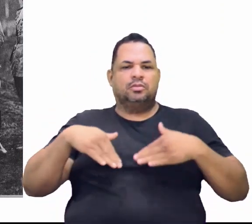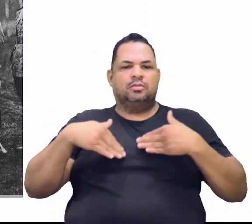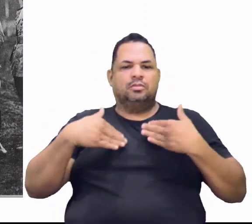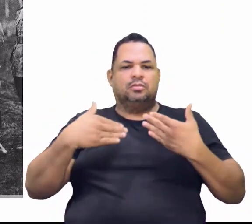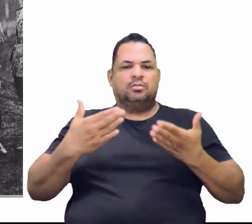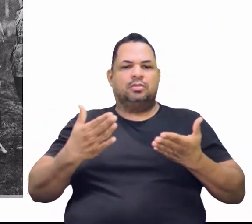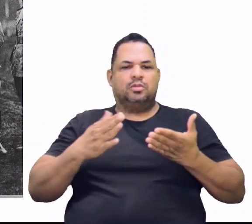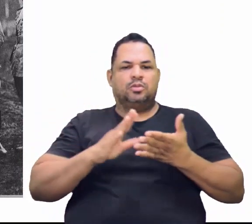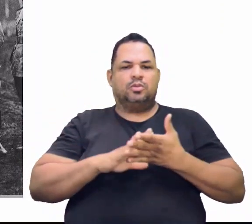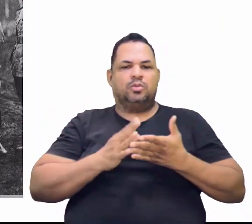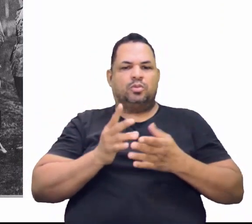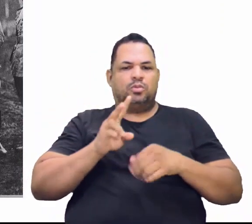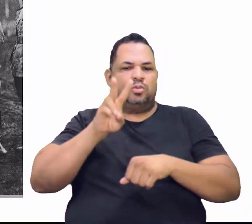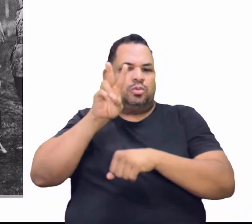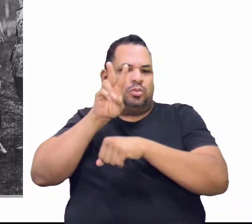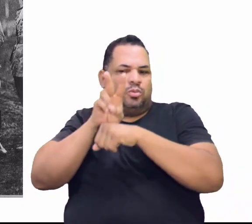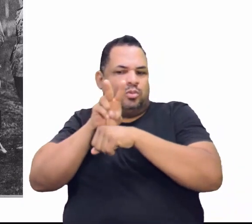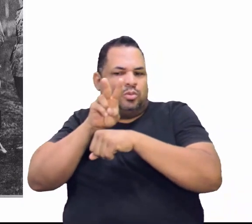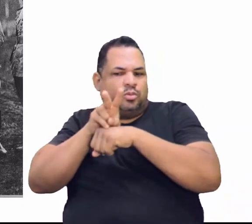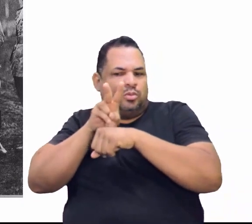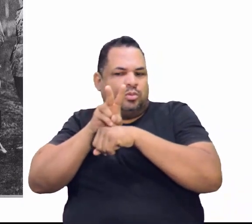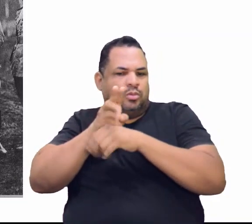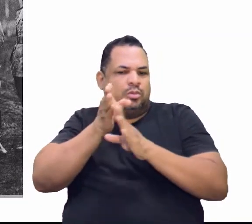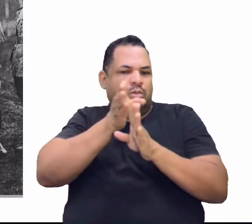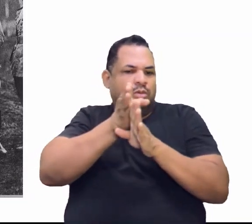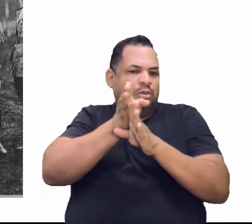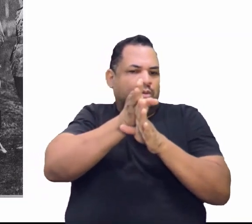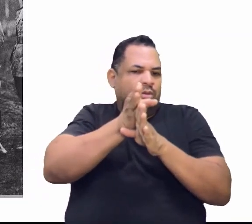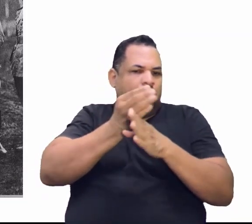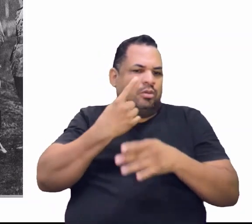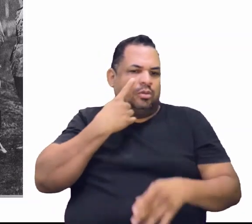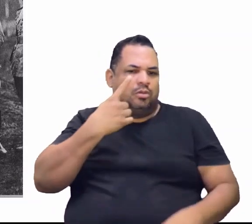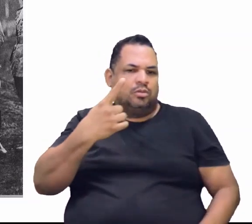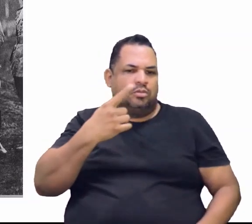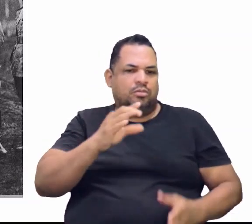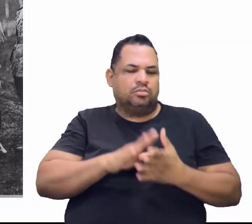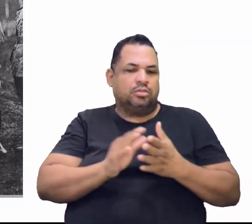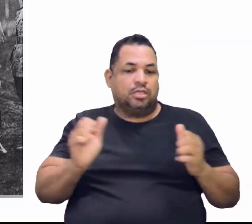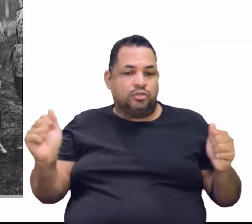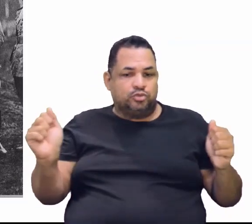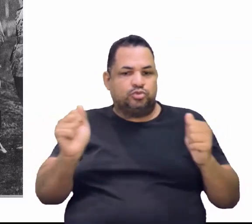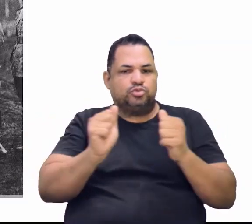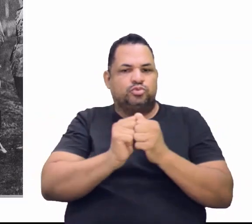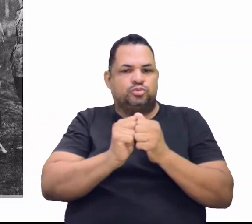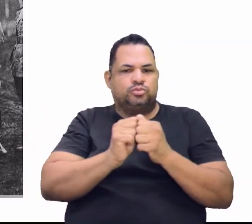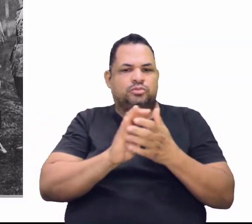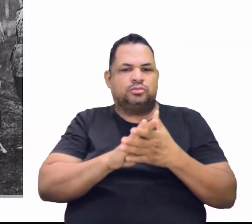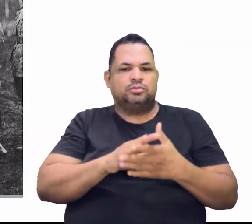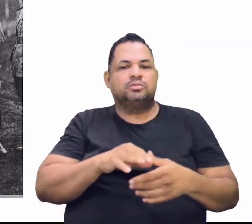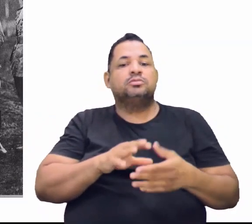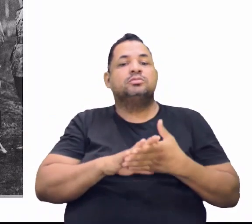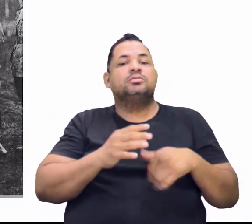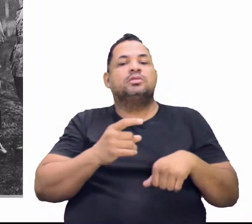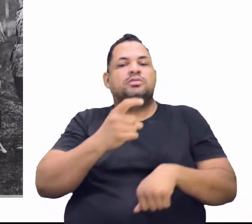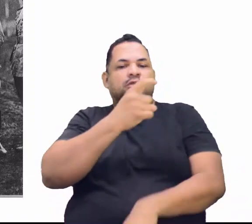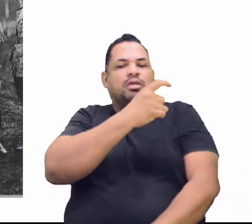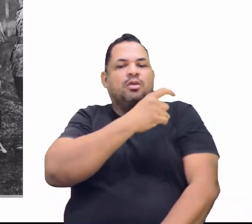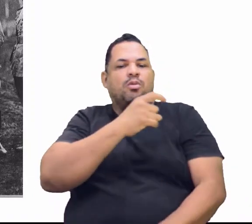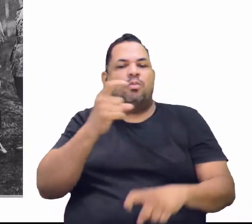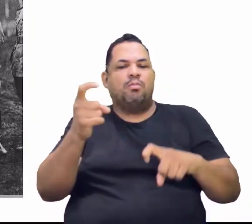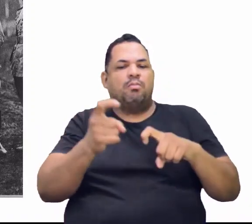ia inspecionar a linha de fronteira, levava os seus agentes. Esse aqui é o médico da